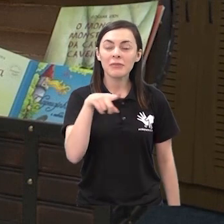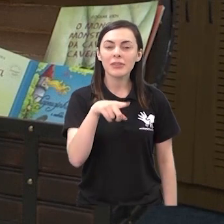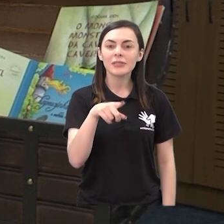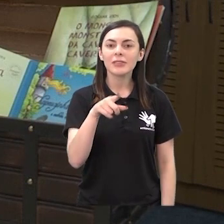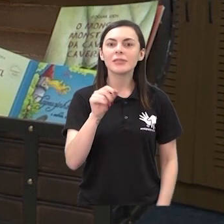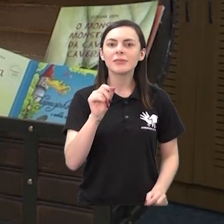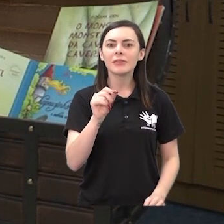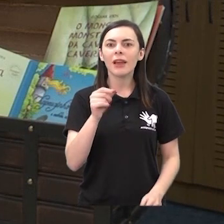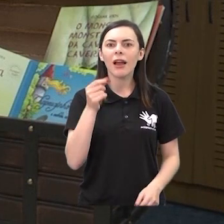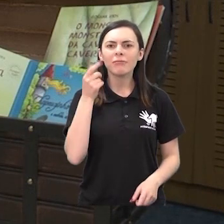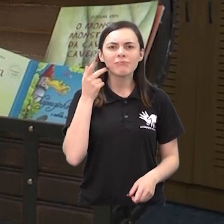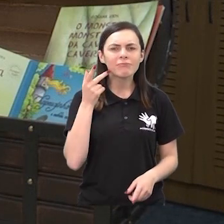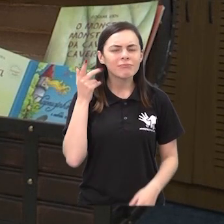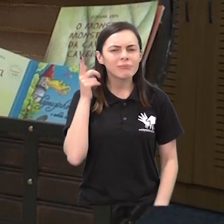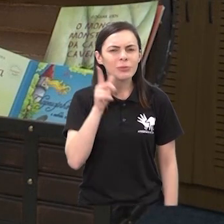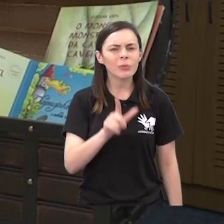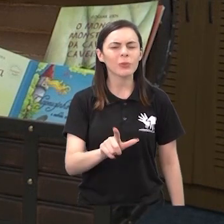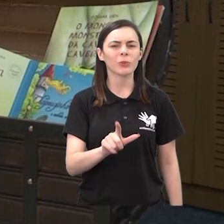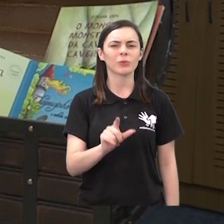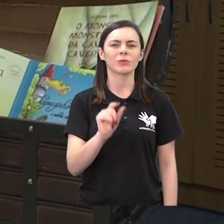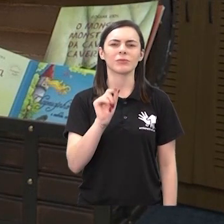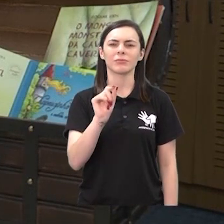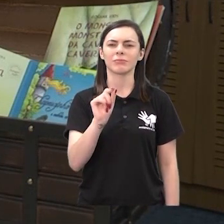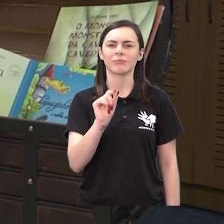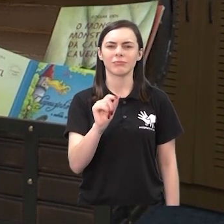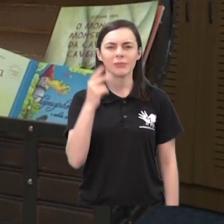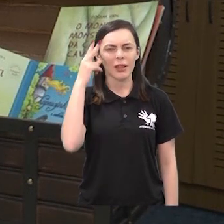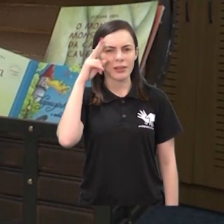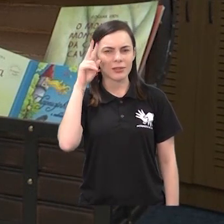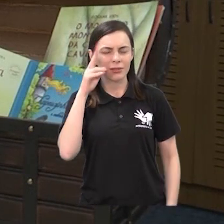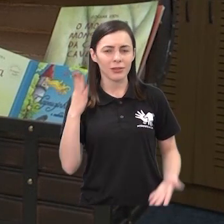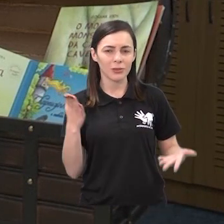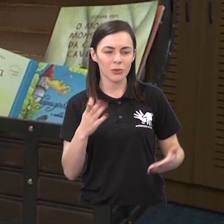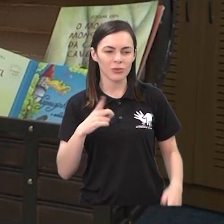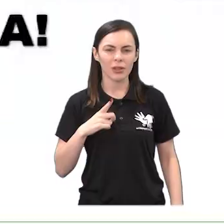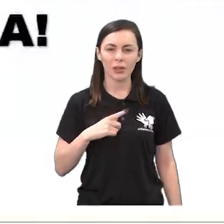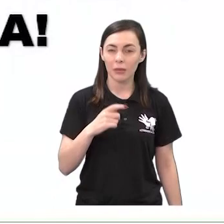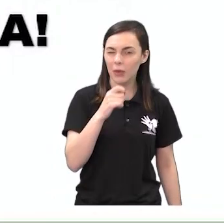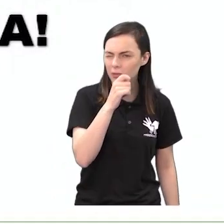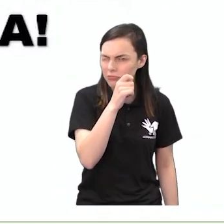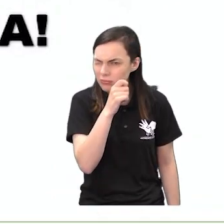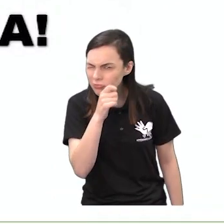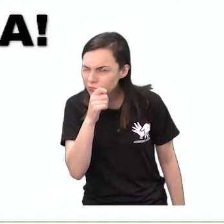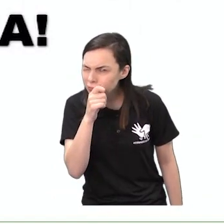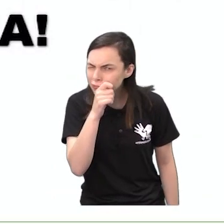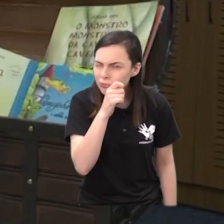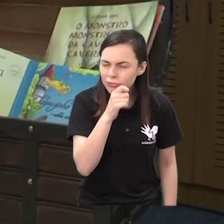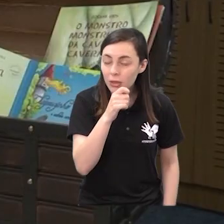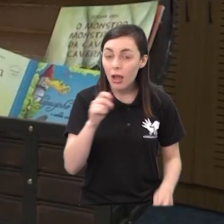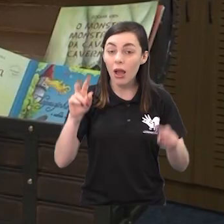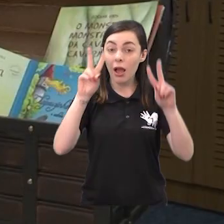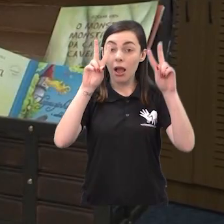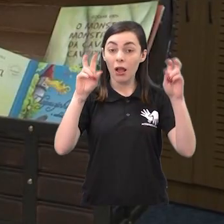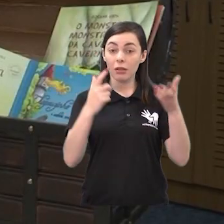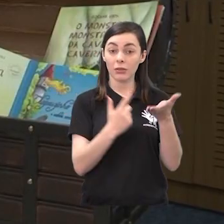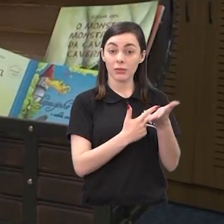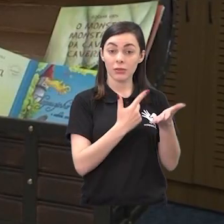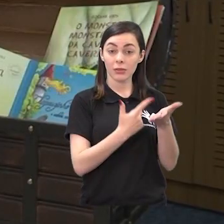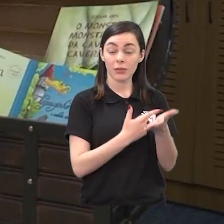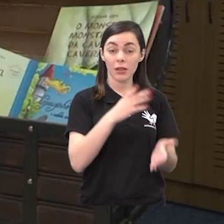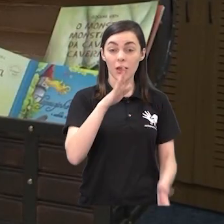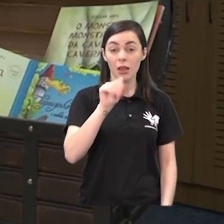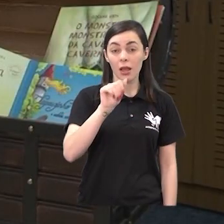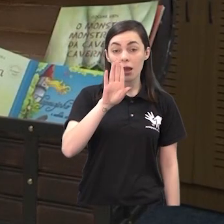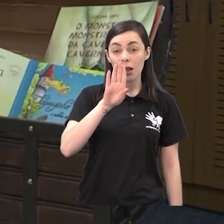Vocês então conseguiram conquistar a próxima história de hoje. Olhem lá, tem uma lupa tentando enxergar. O nome da nossa obra hoje é